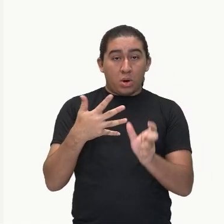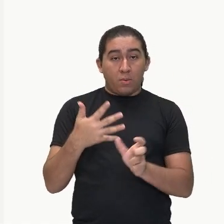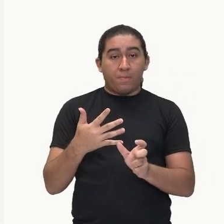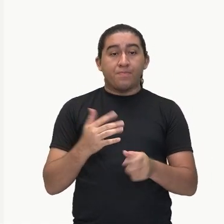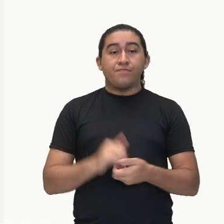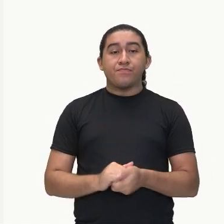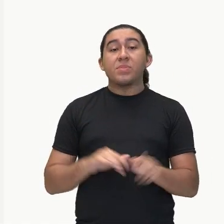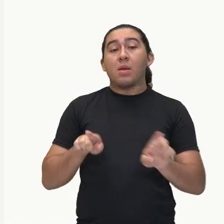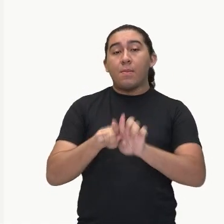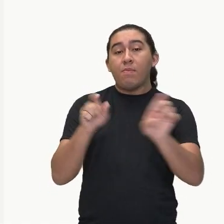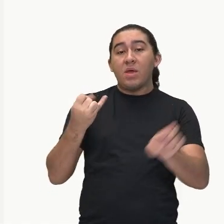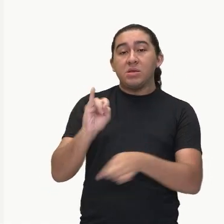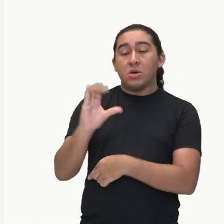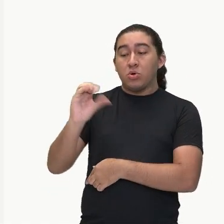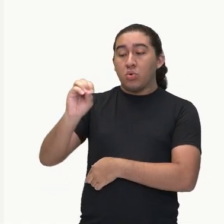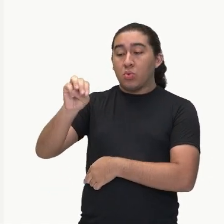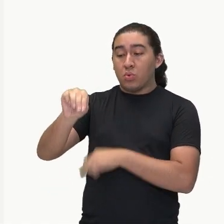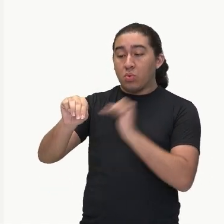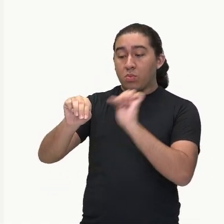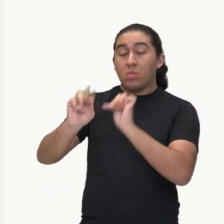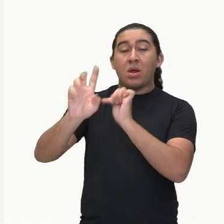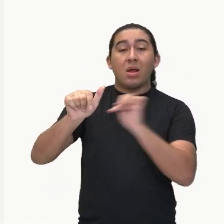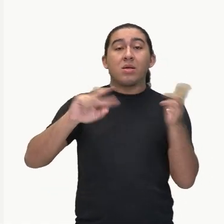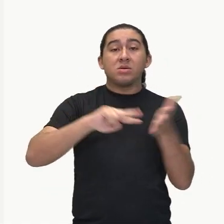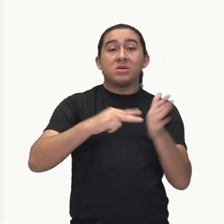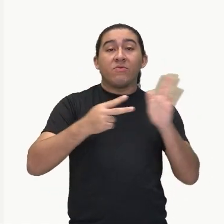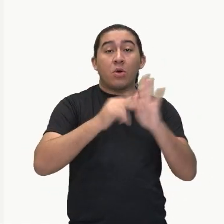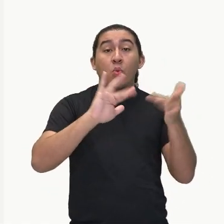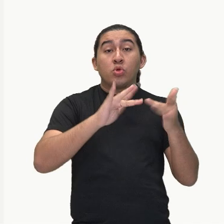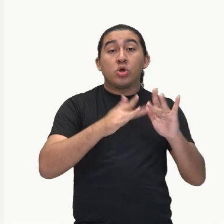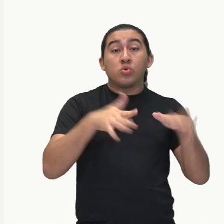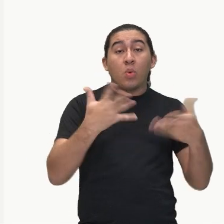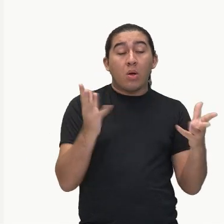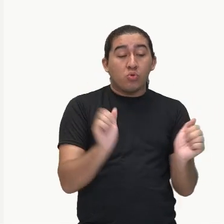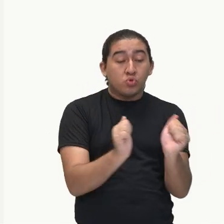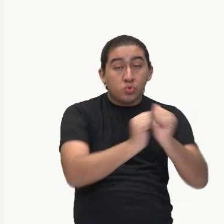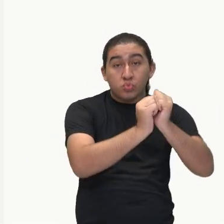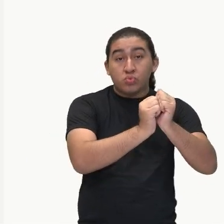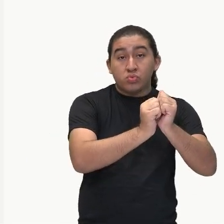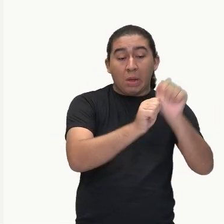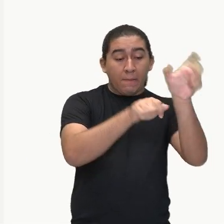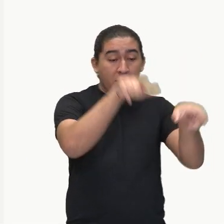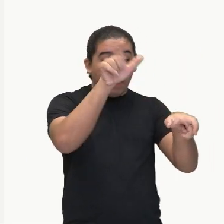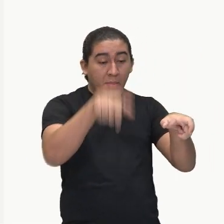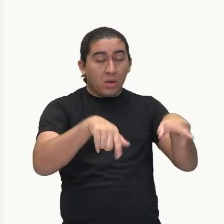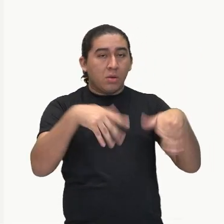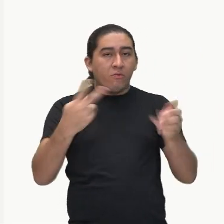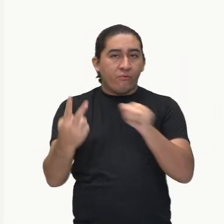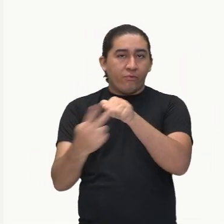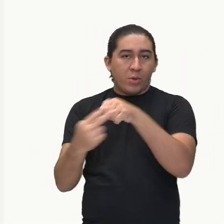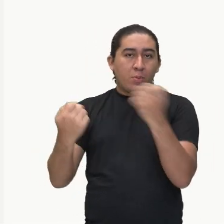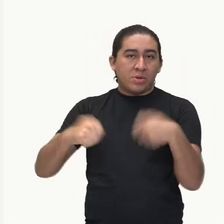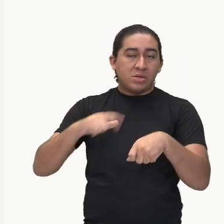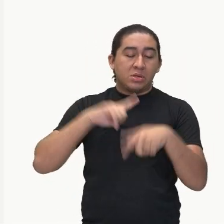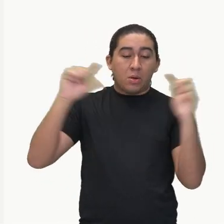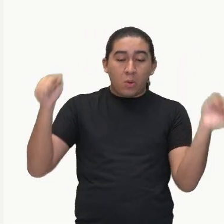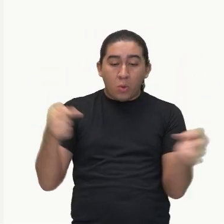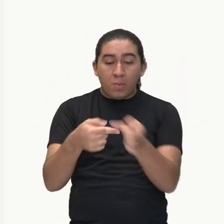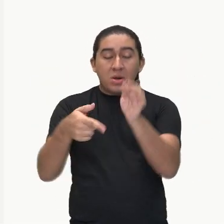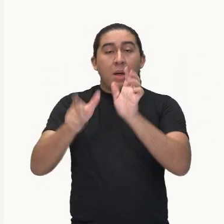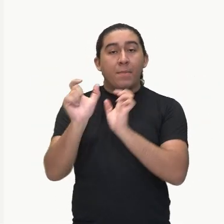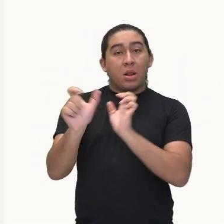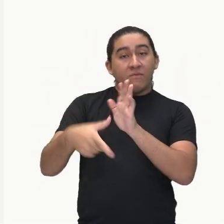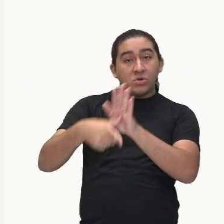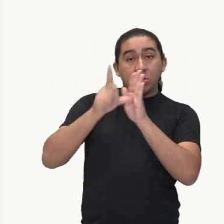Mas quando o com representar em companhia de, o verbo concorda com o antecedente e o